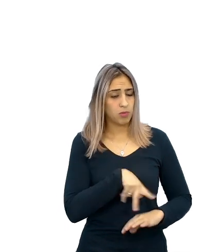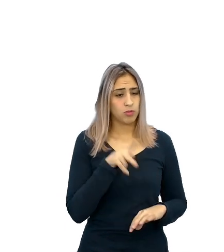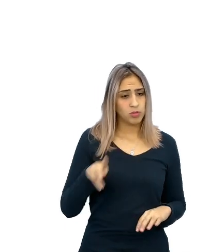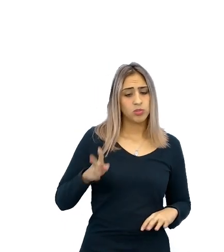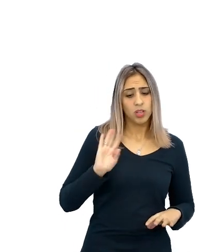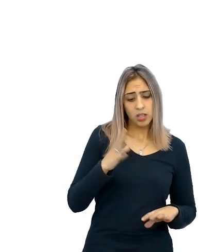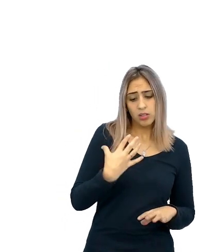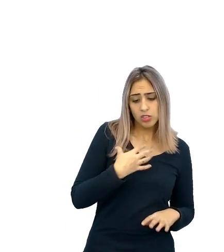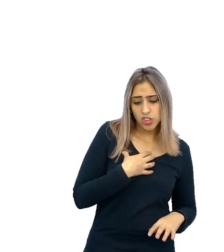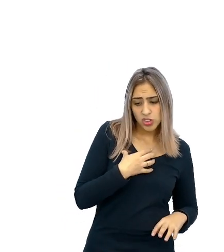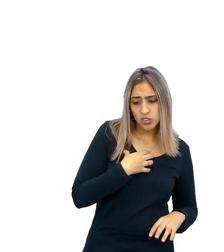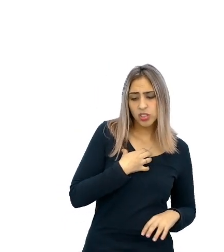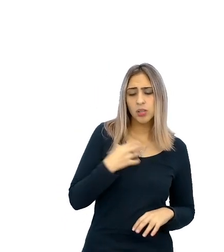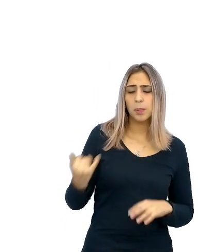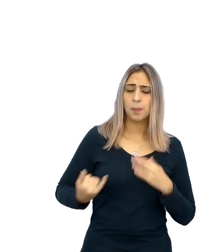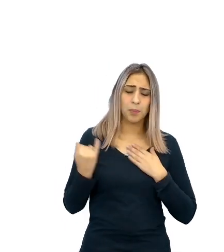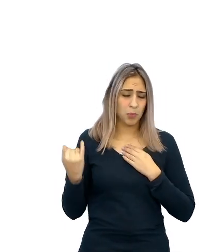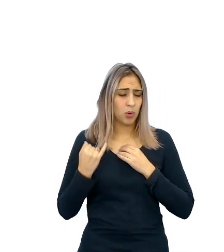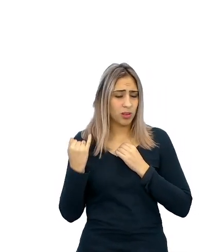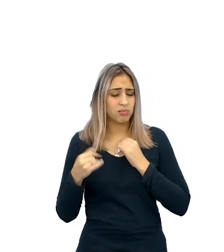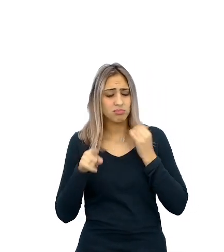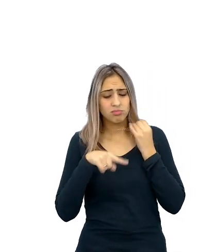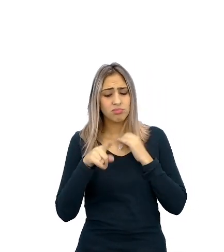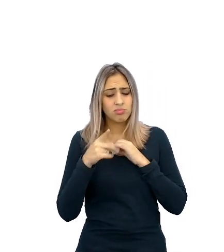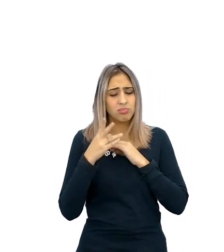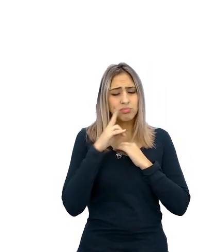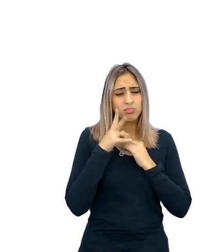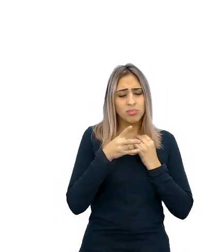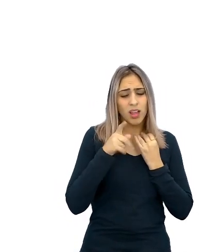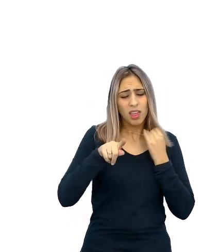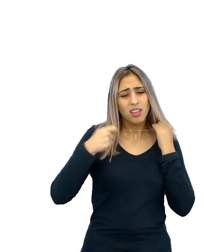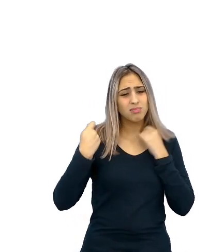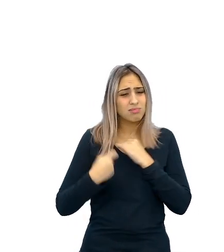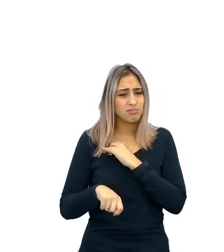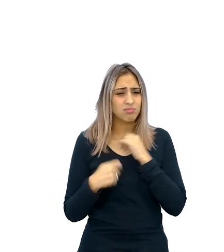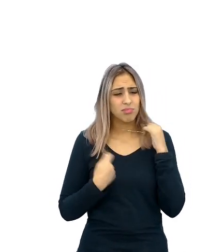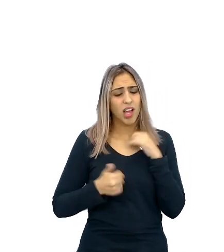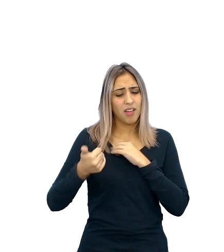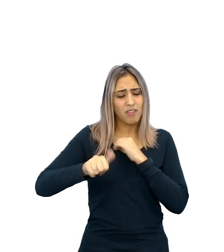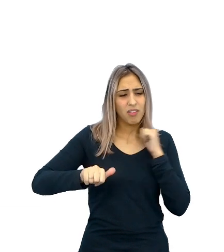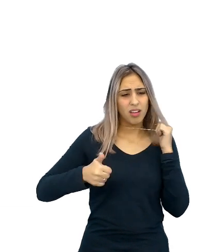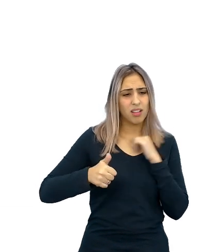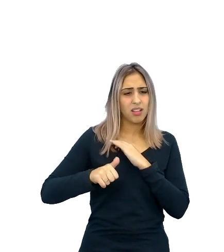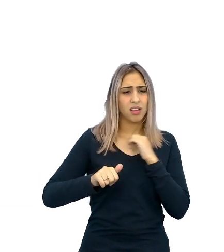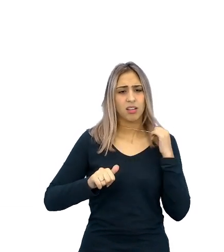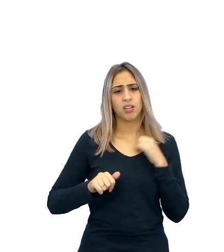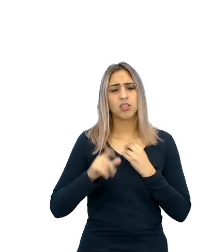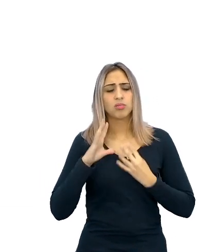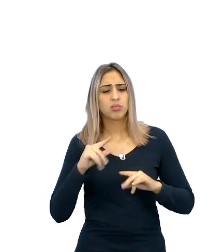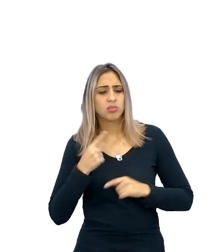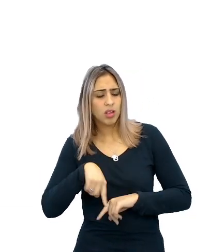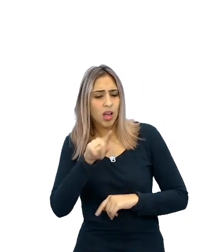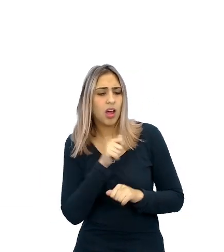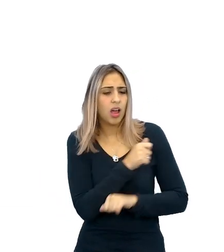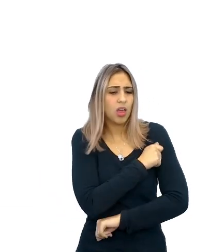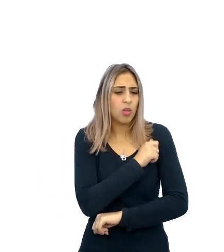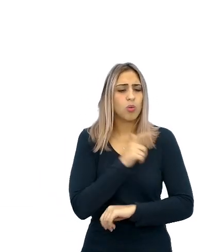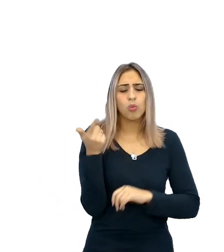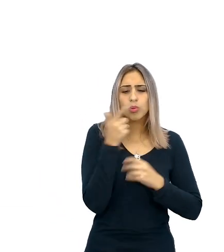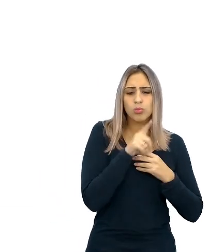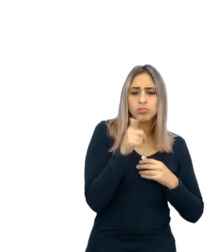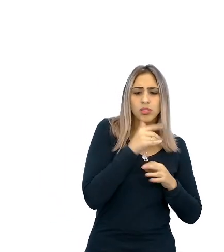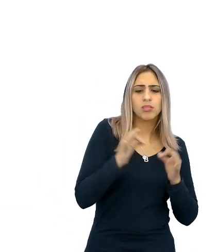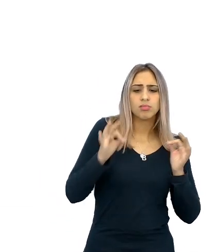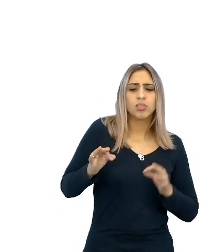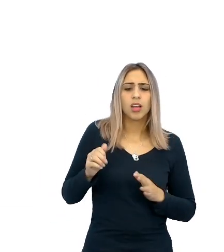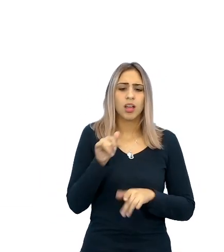é de fundamental importância considerar a necessidade de avaliar se todos os estudantes conseguem